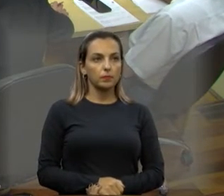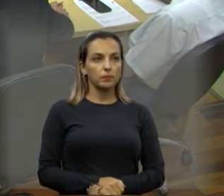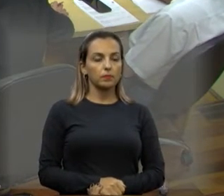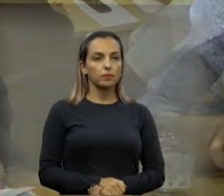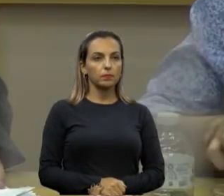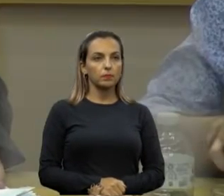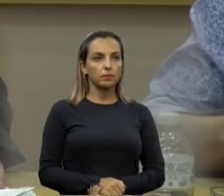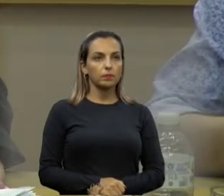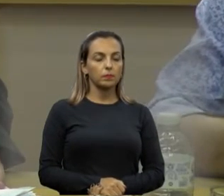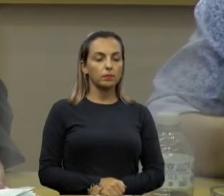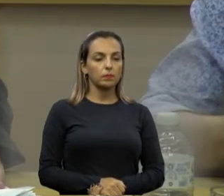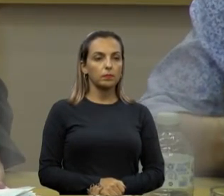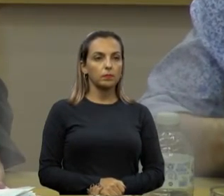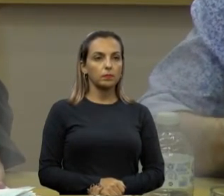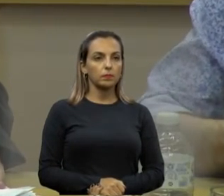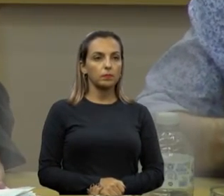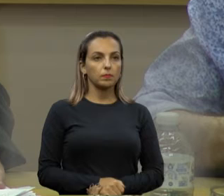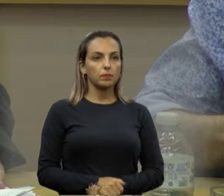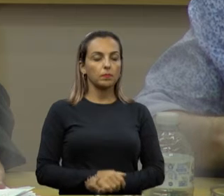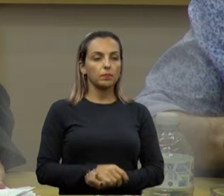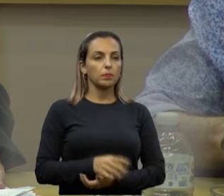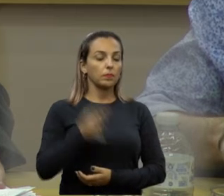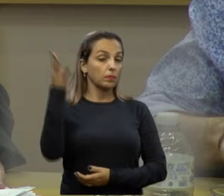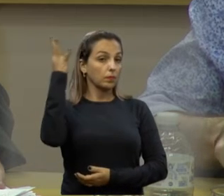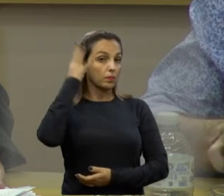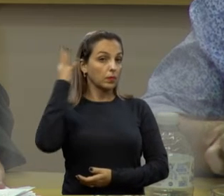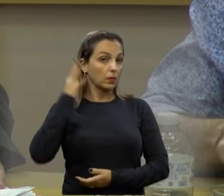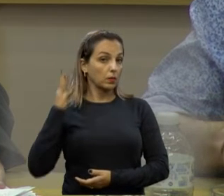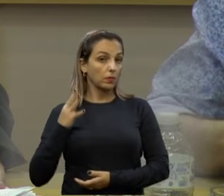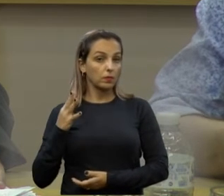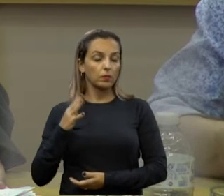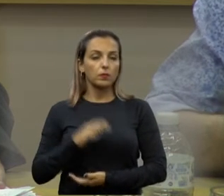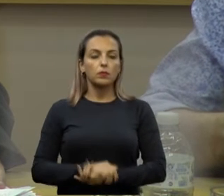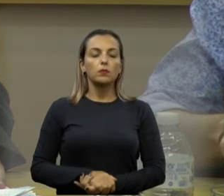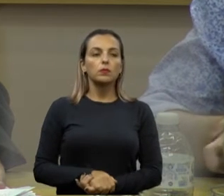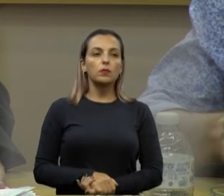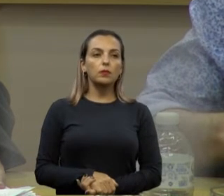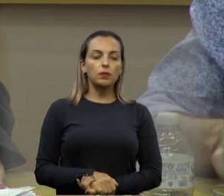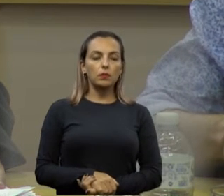o restante de tempo da vereadora Filipa Brunelli